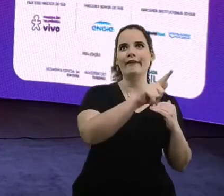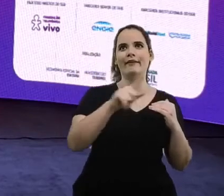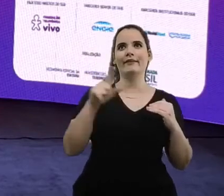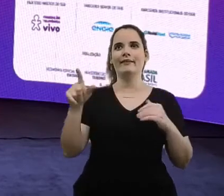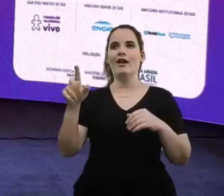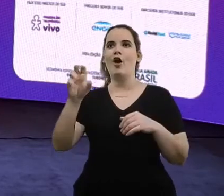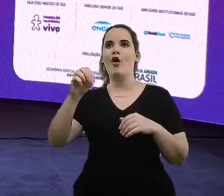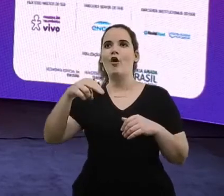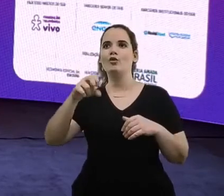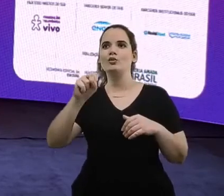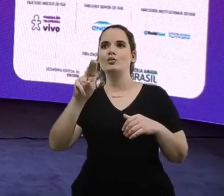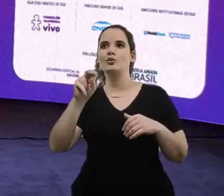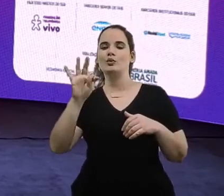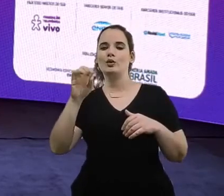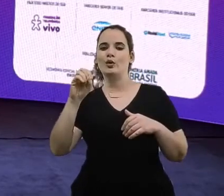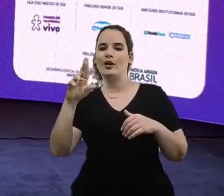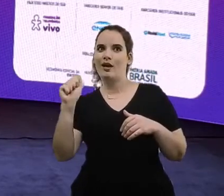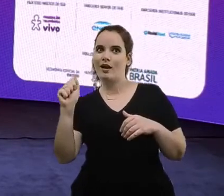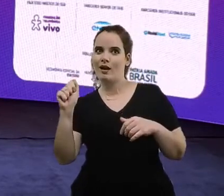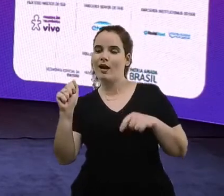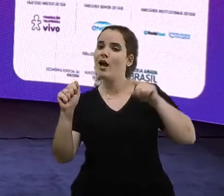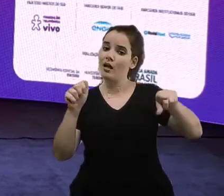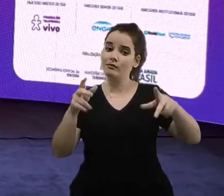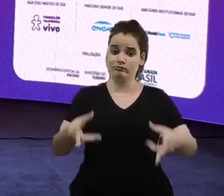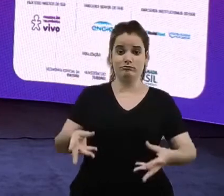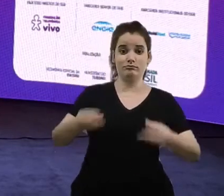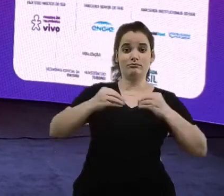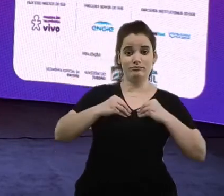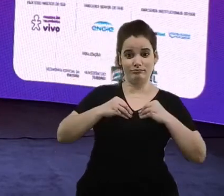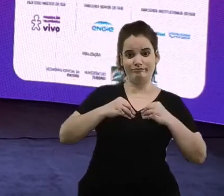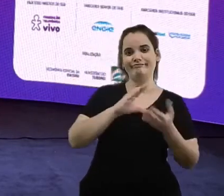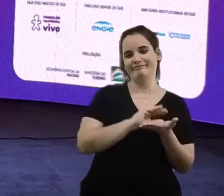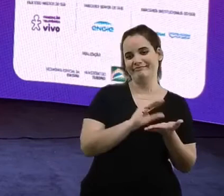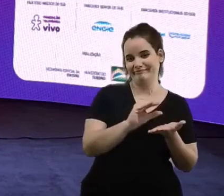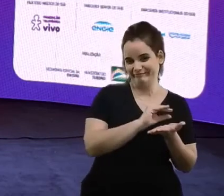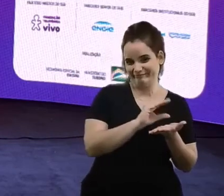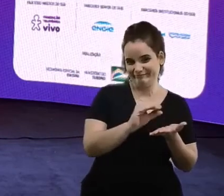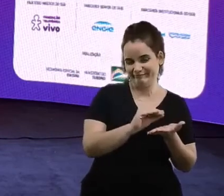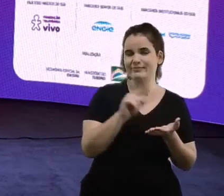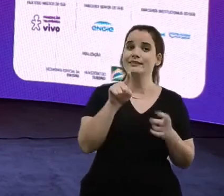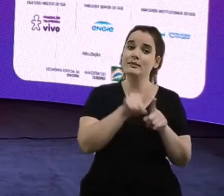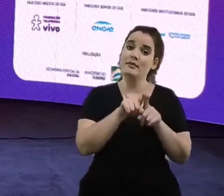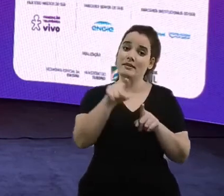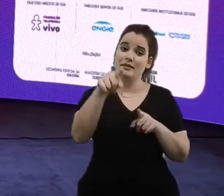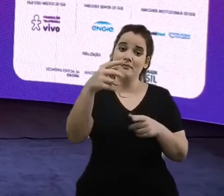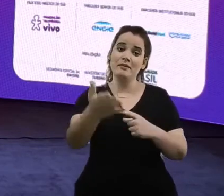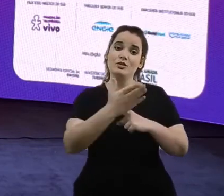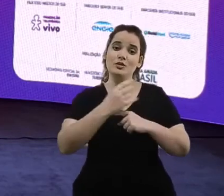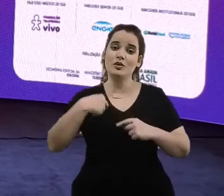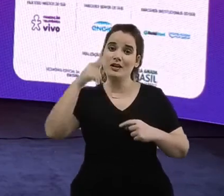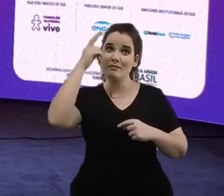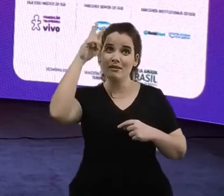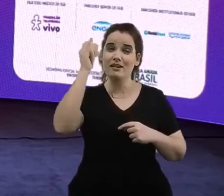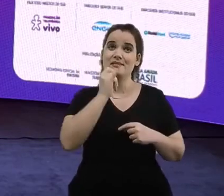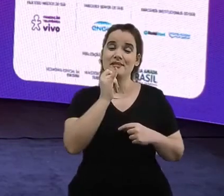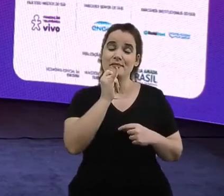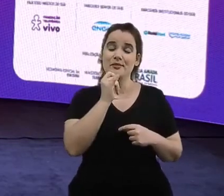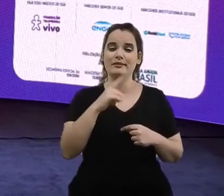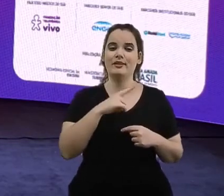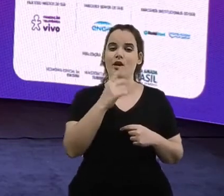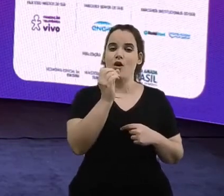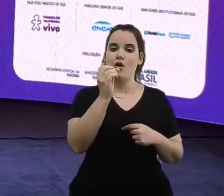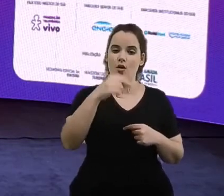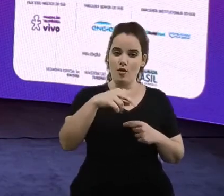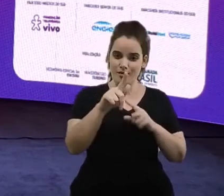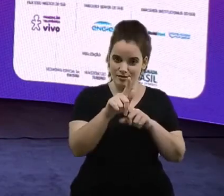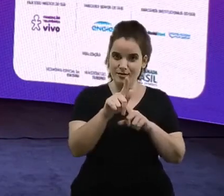ONG colha para si. E fizeste-me lembrar também um exemplo de uma ONG com quem eu tive